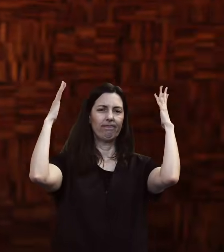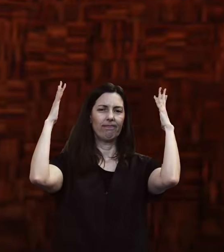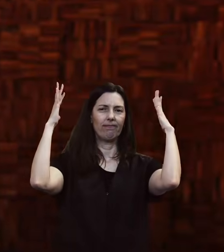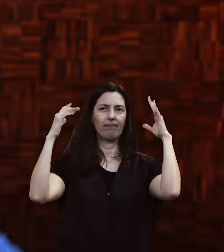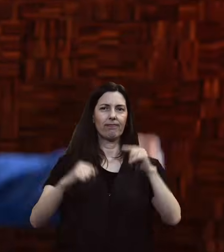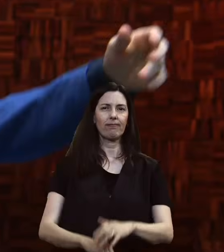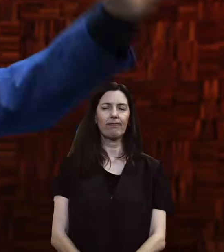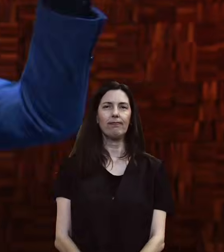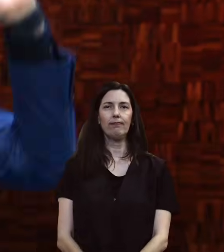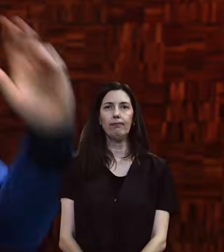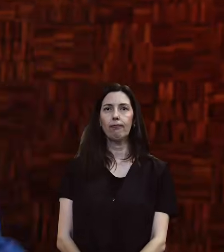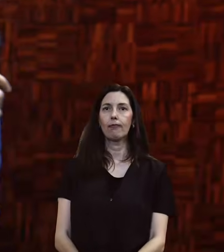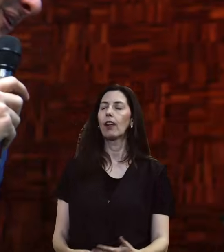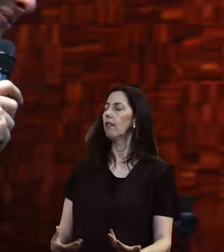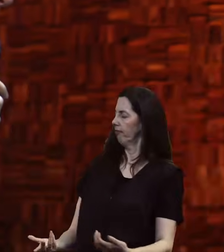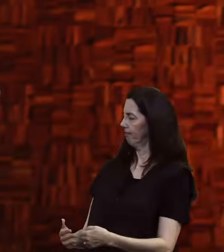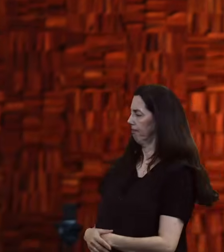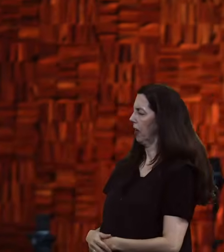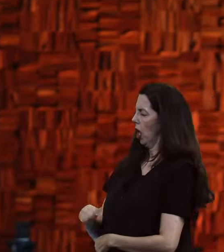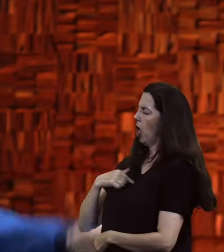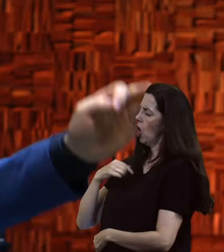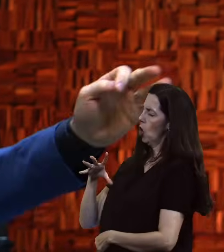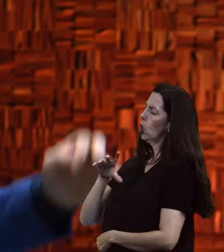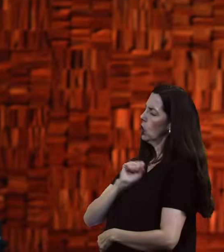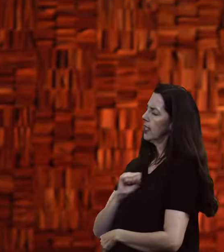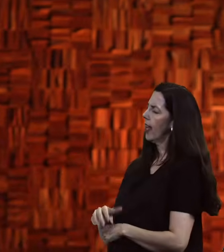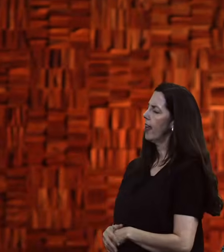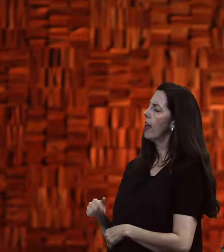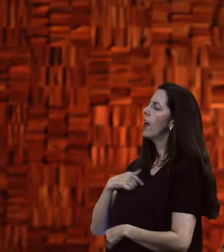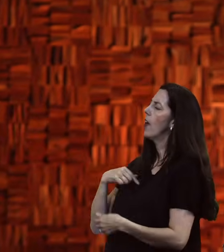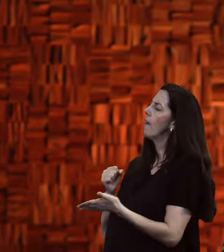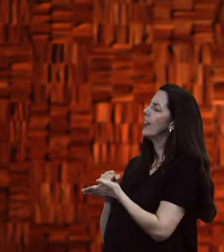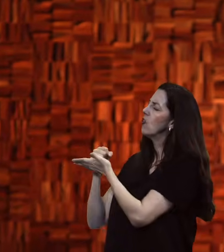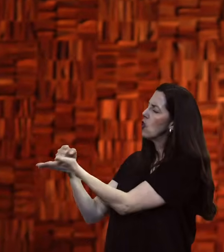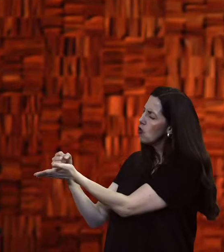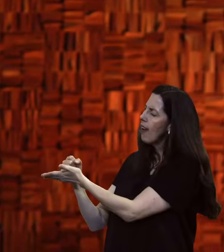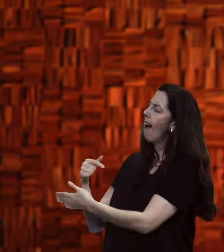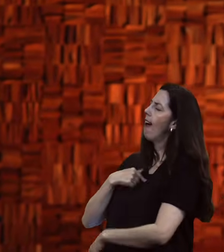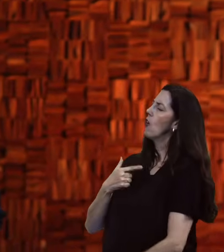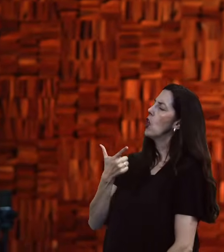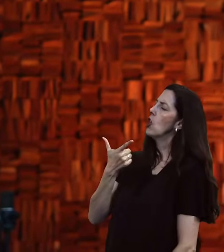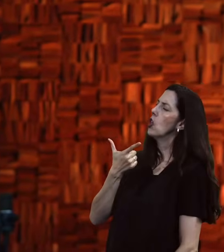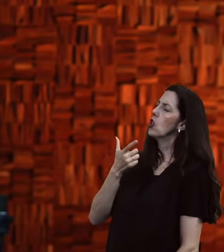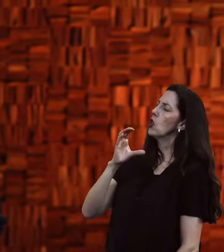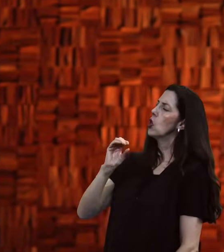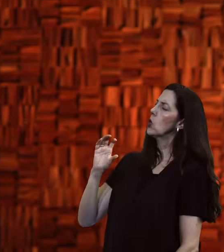Ele falou assim: eu gostei do que você falou, para te ajudar, vou comprar 200 ingressos.